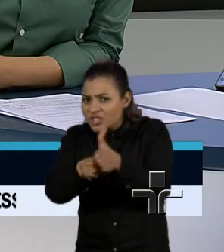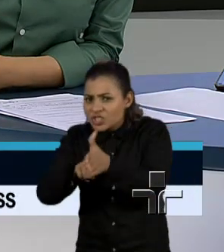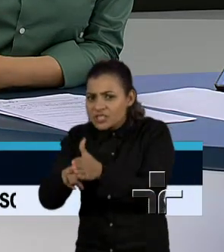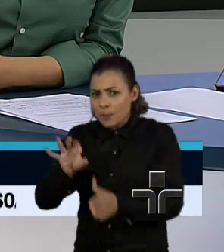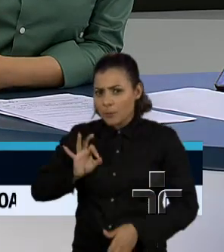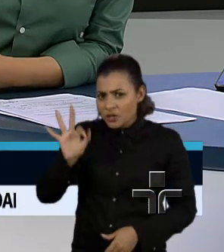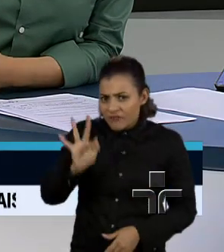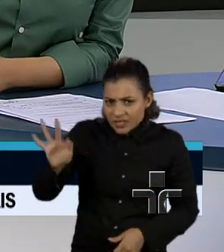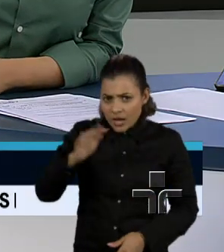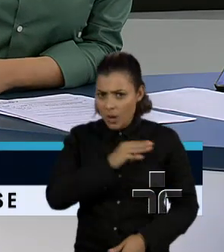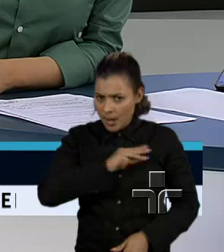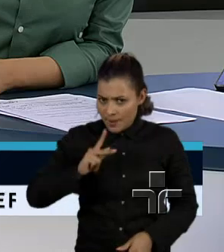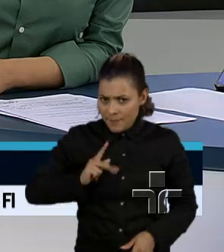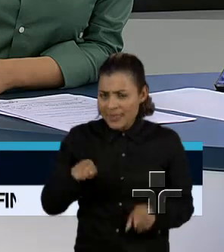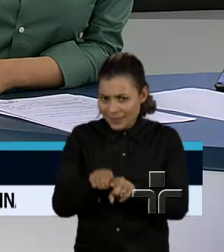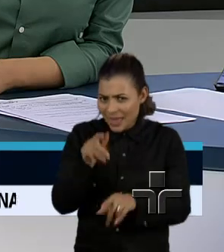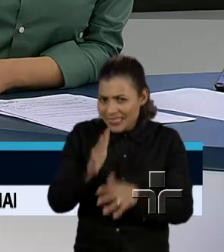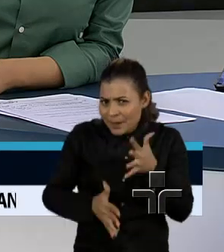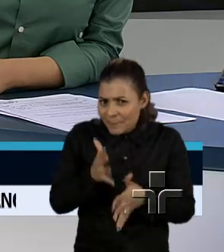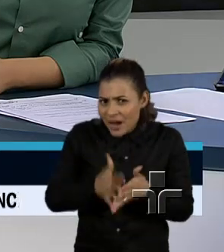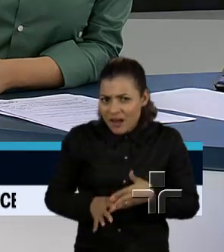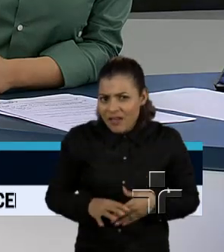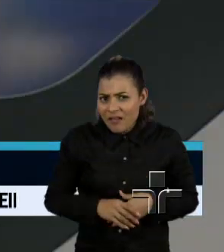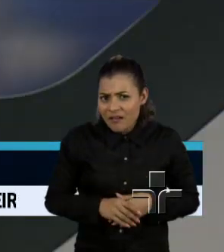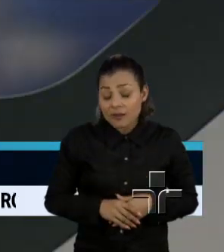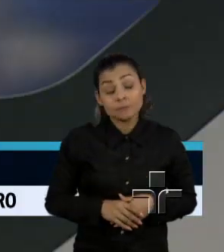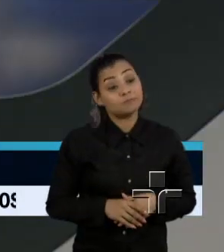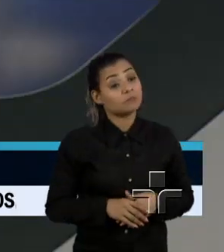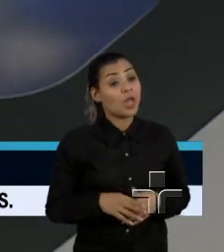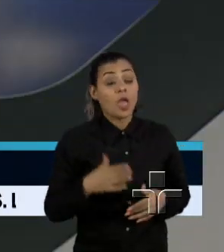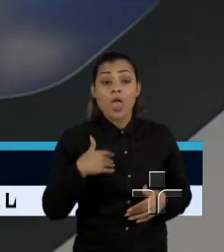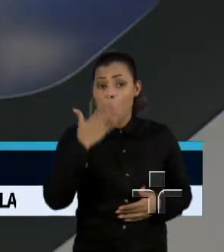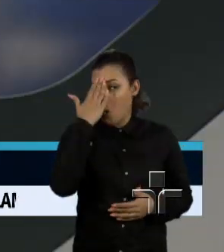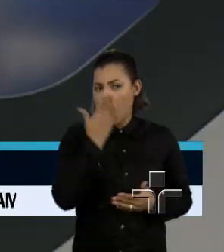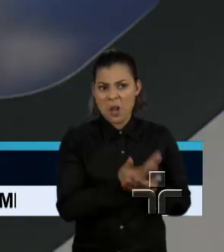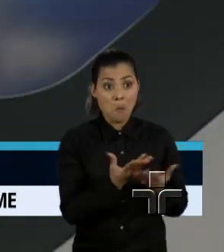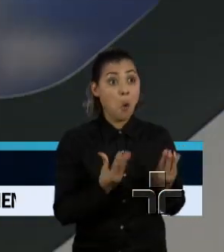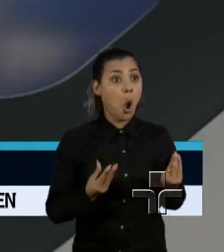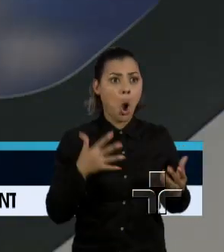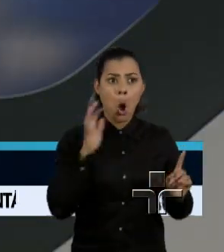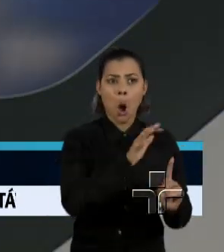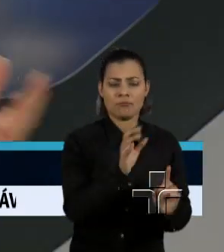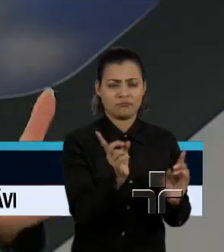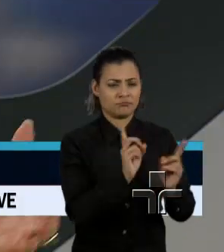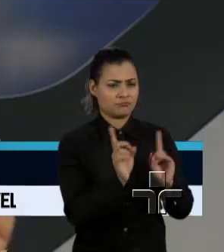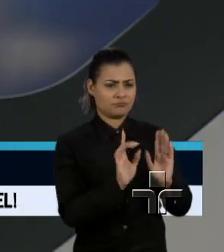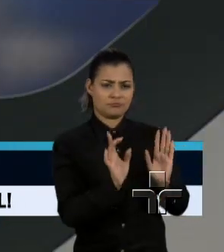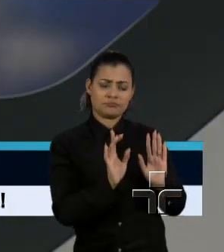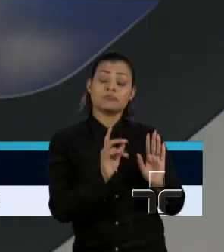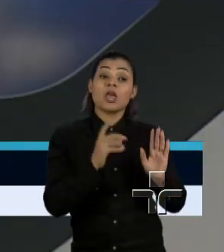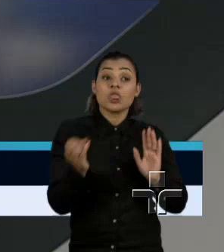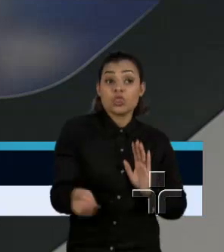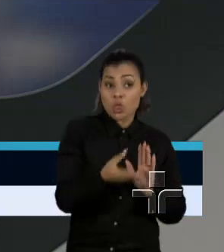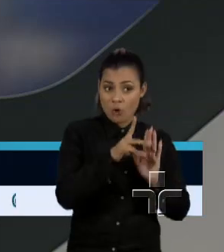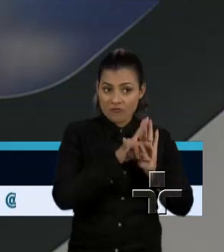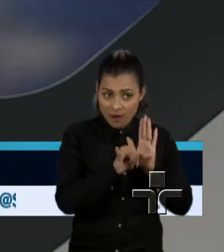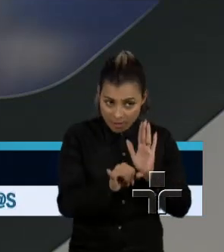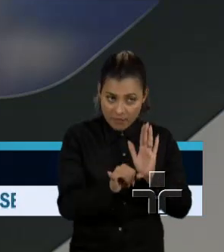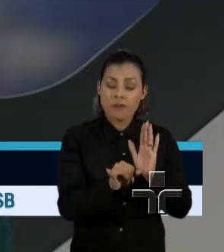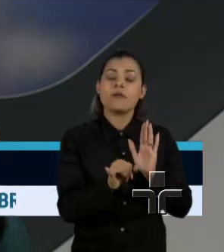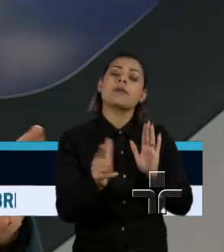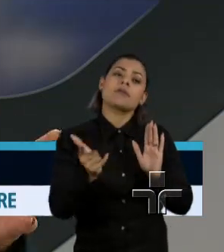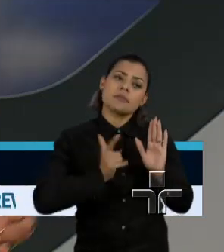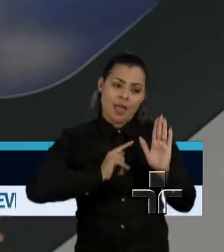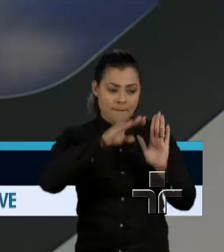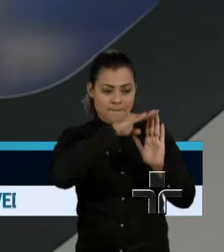Polícia Federal e do Ministério Público Federal? Eu acredito que não seja tanto. Realmente, a nova lei, ela está